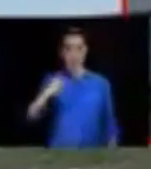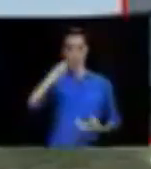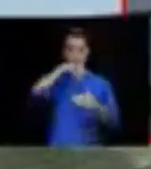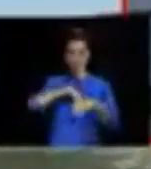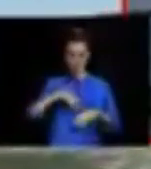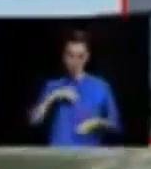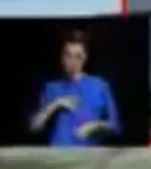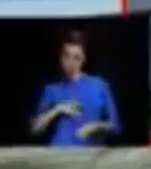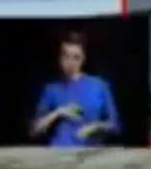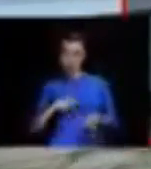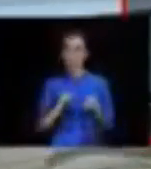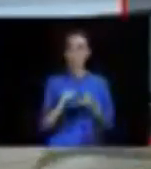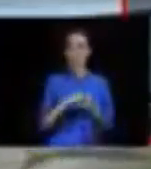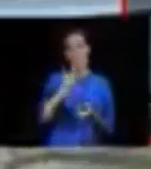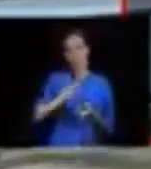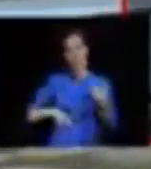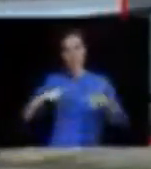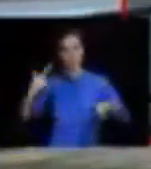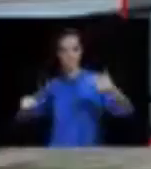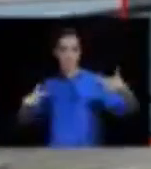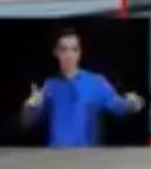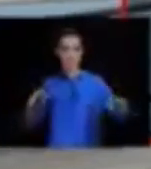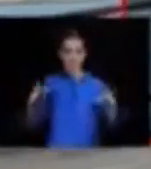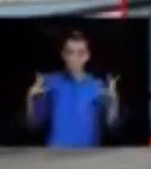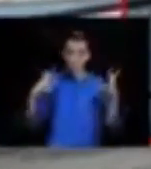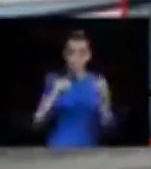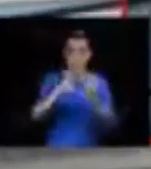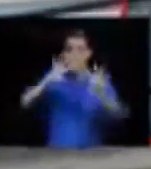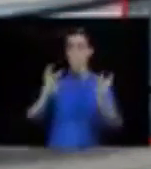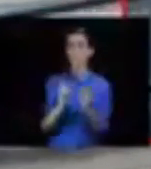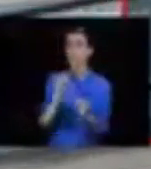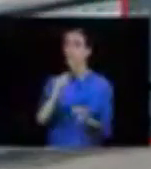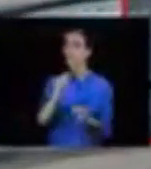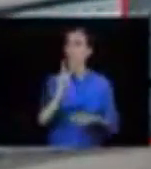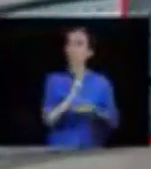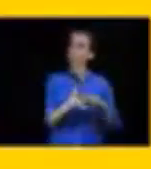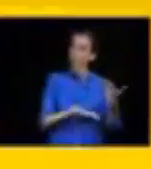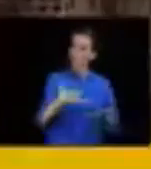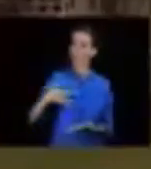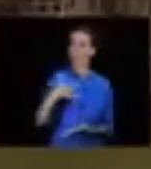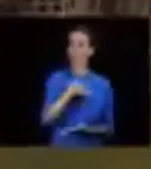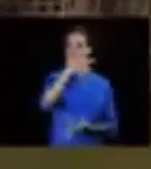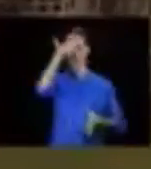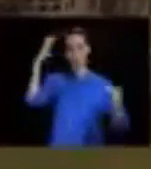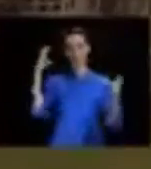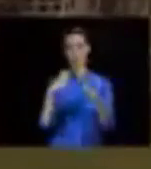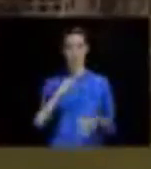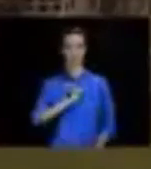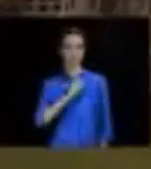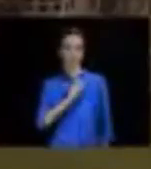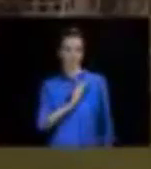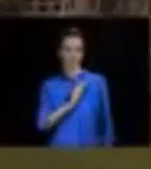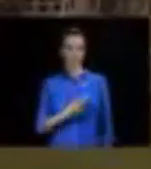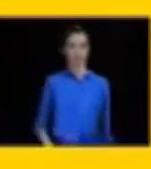outros serviços. Tudo isso para cuidar da saúde do povo de São Gonçalo.